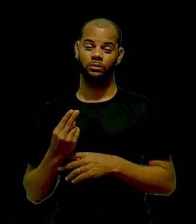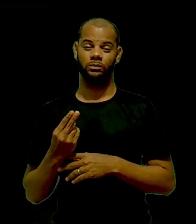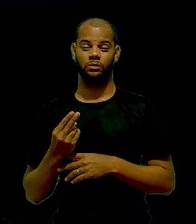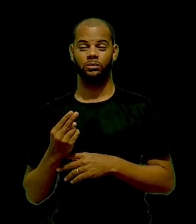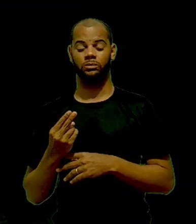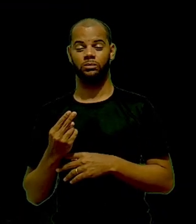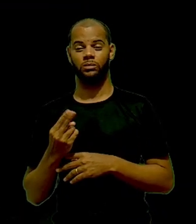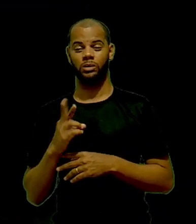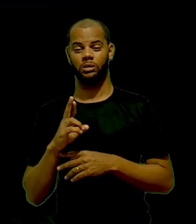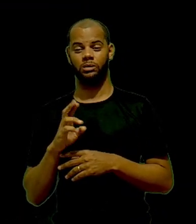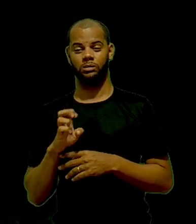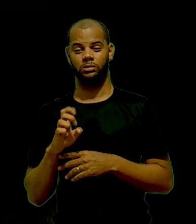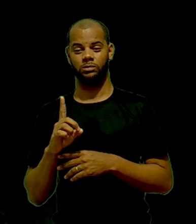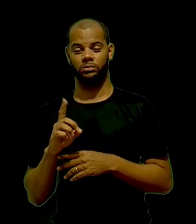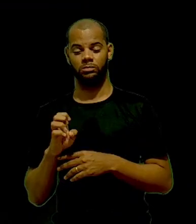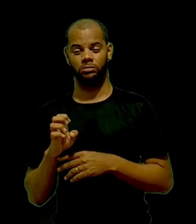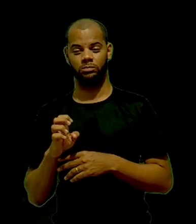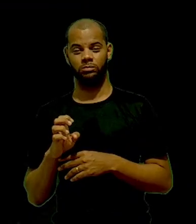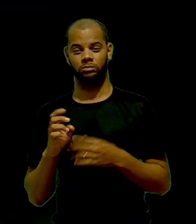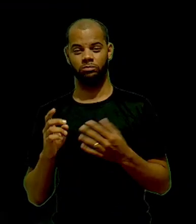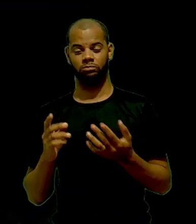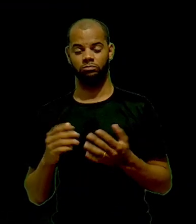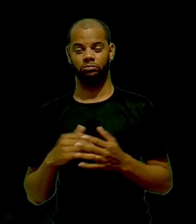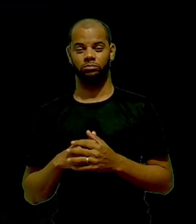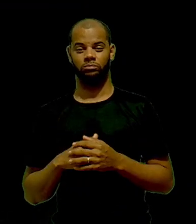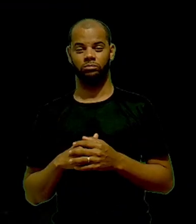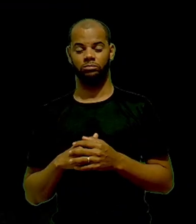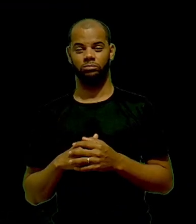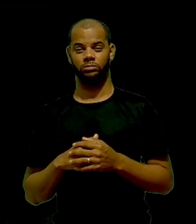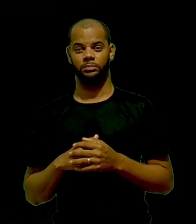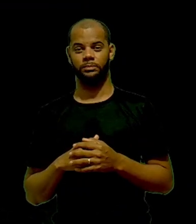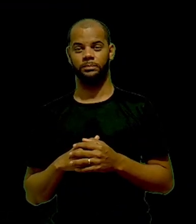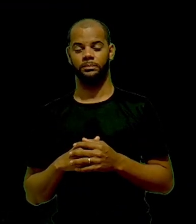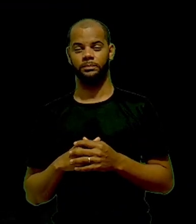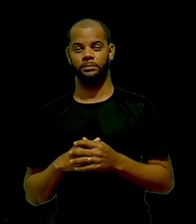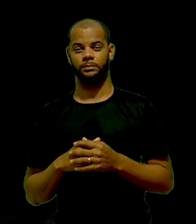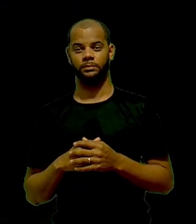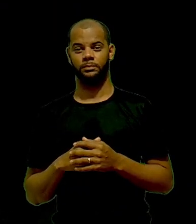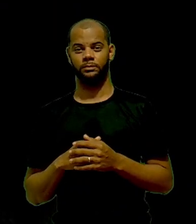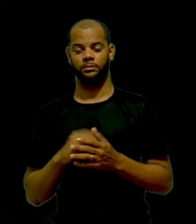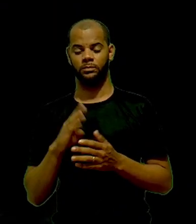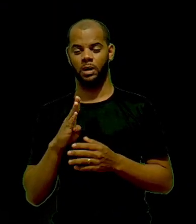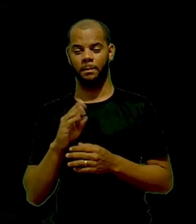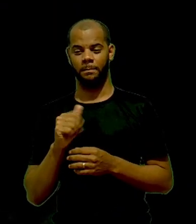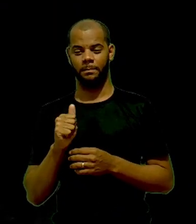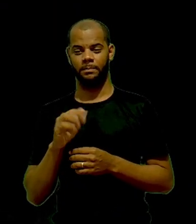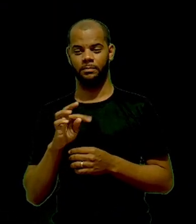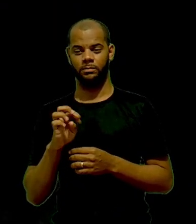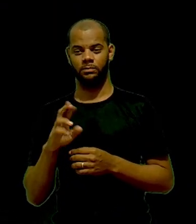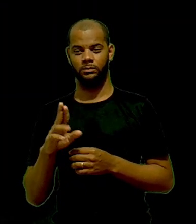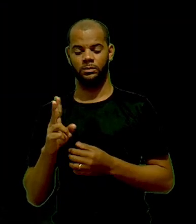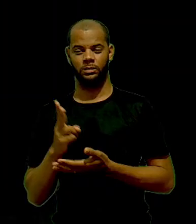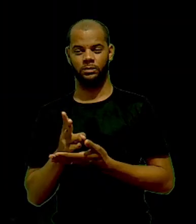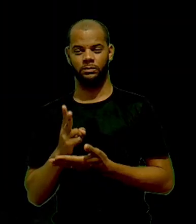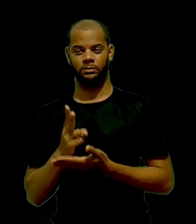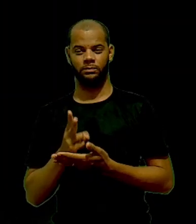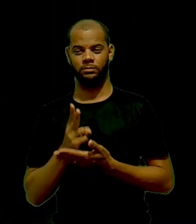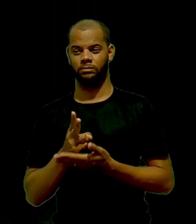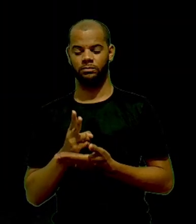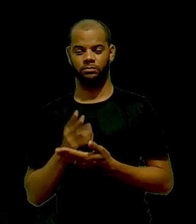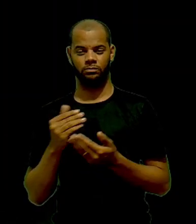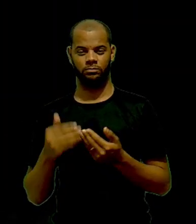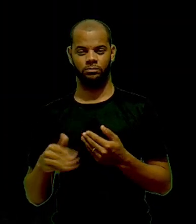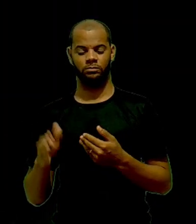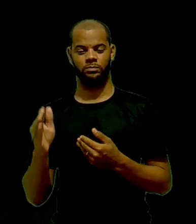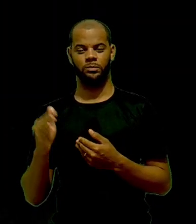com a rede. Como a rede é uma bateria infinita, ele segue a condição